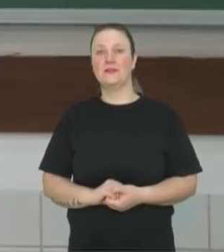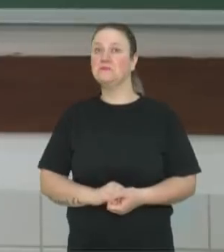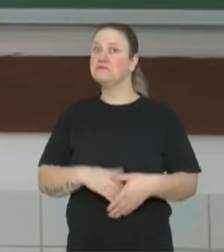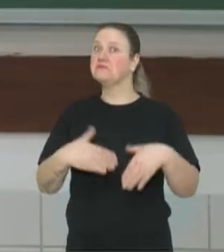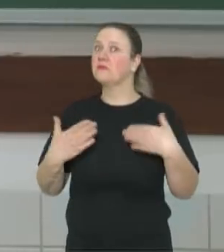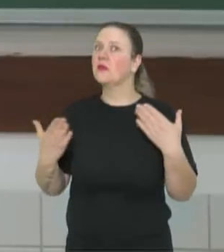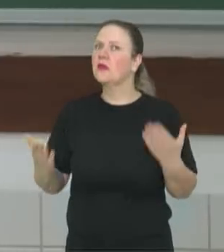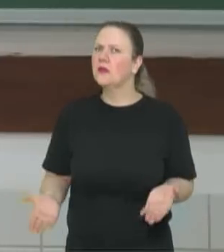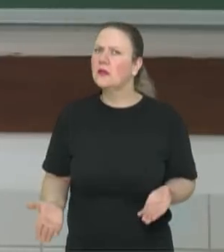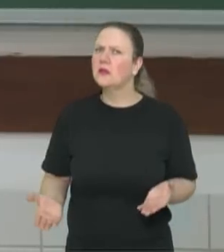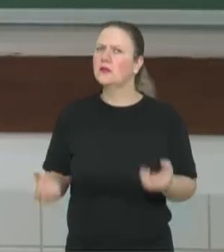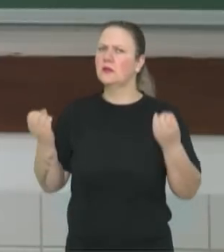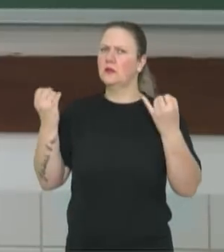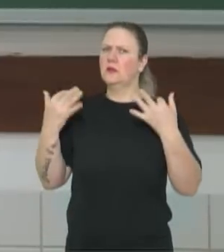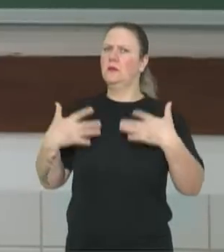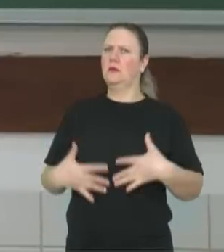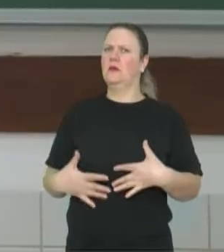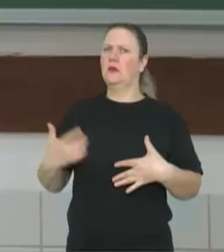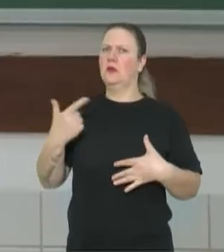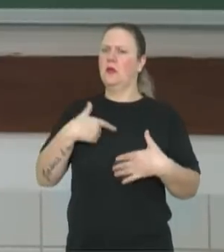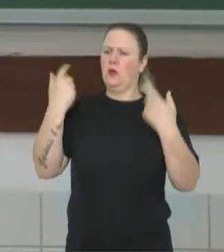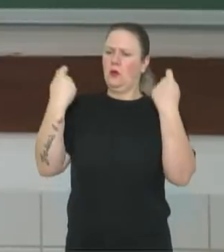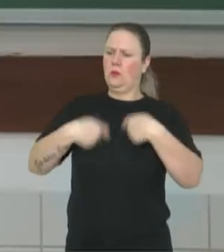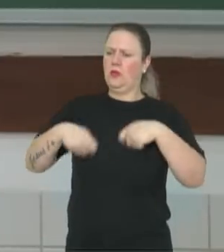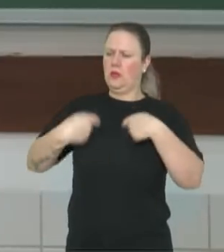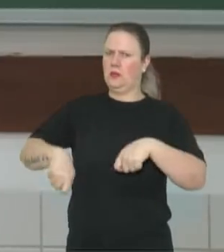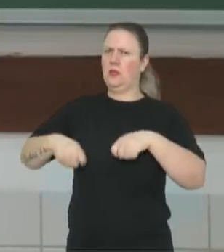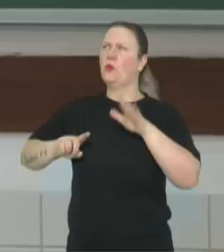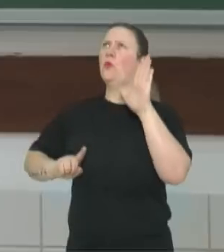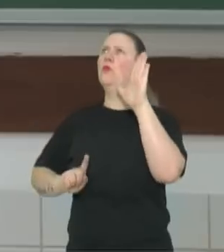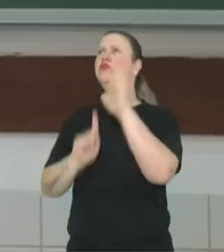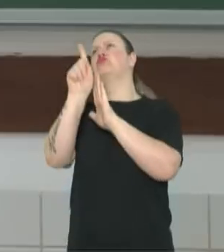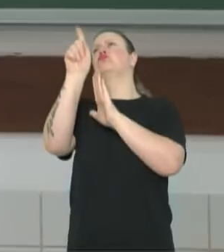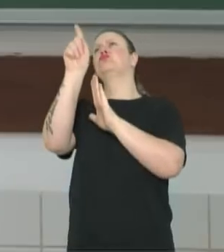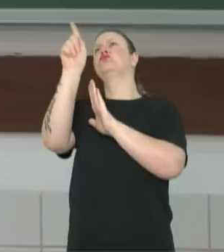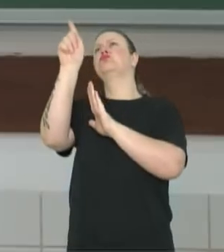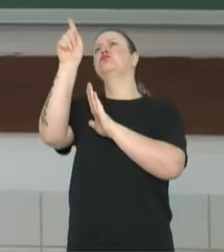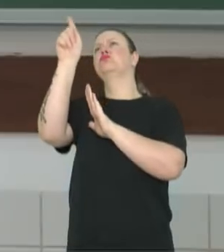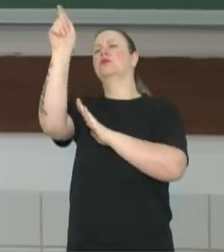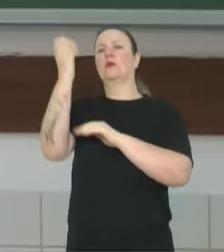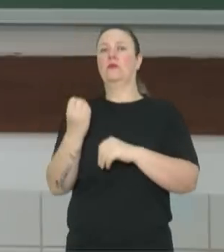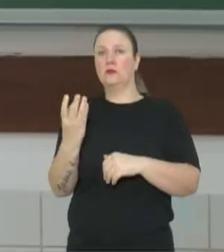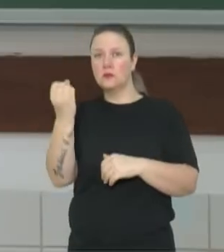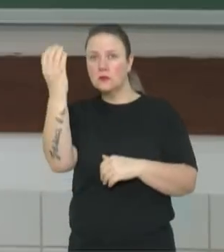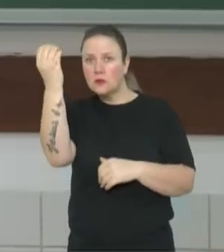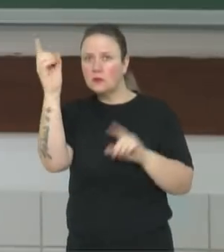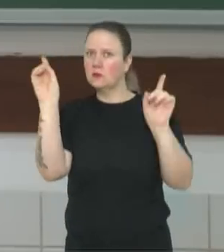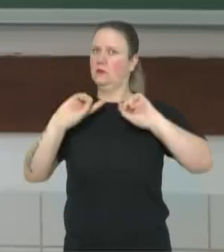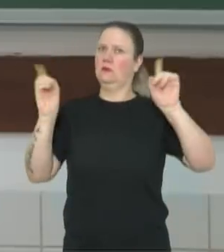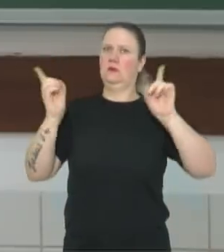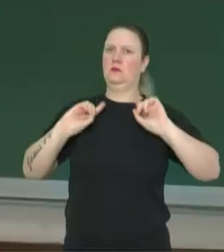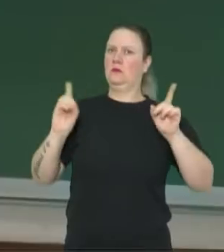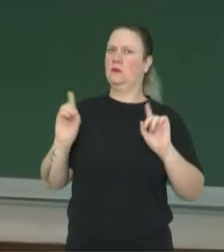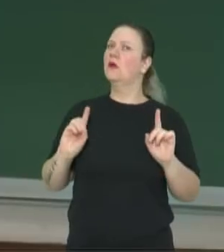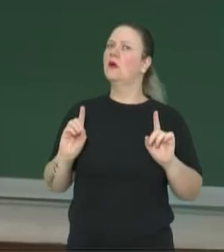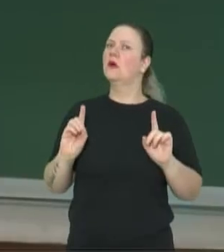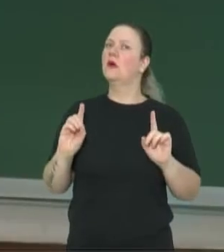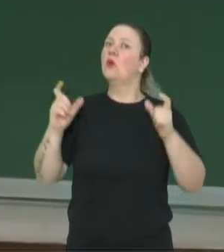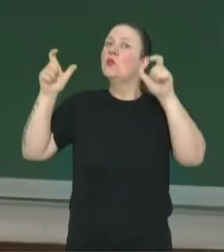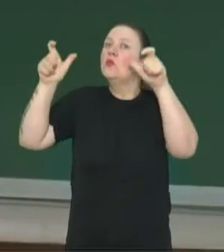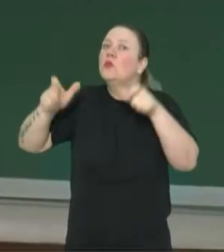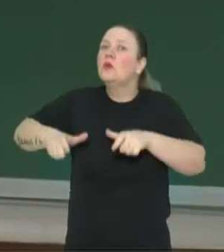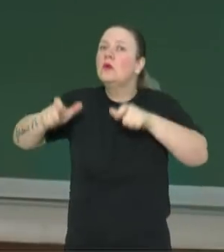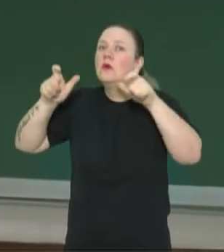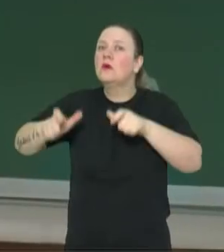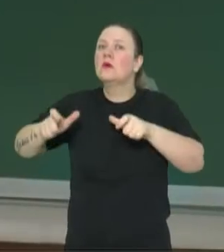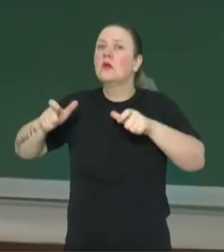Será que está dizendo assim, eu preciso ir para o espaço? Será que é isso? O que você acha? Não, né? Aqui está se referindo ao lugar. Eu